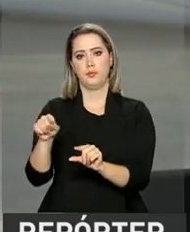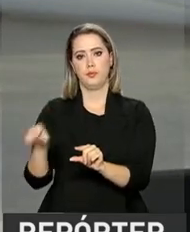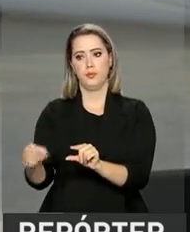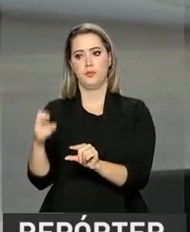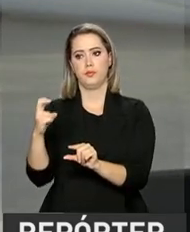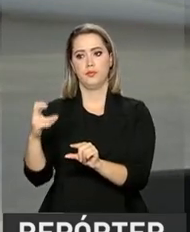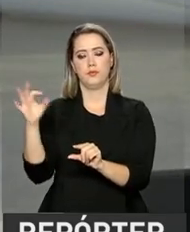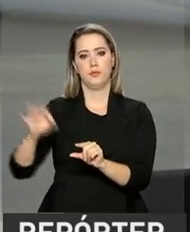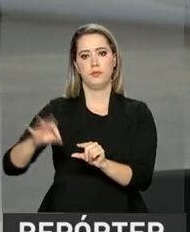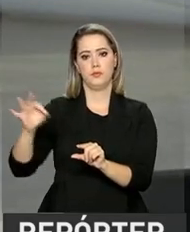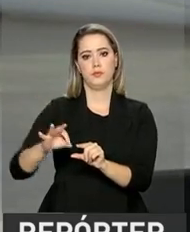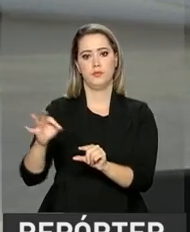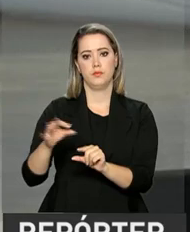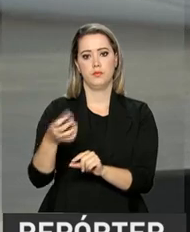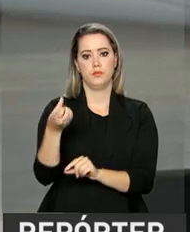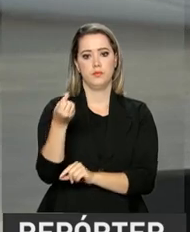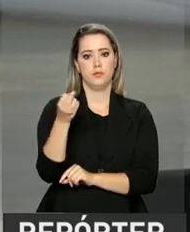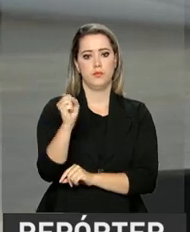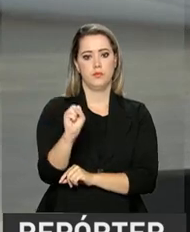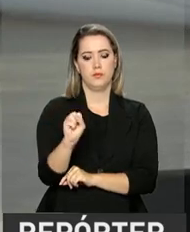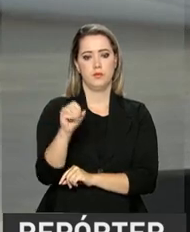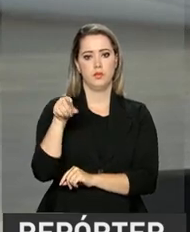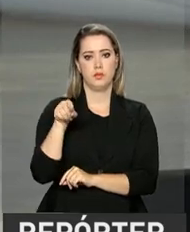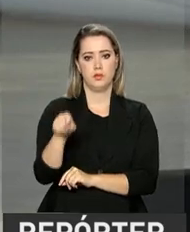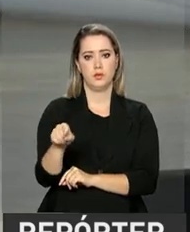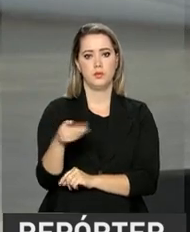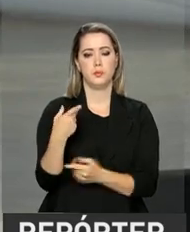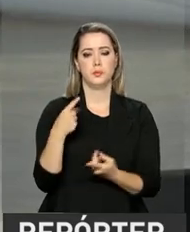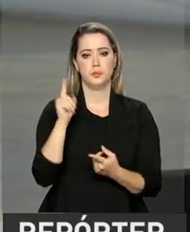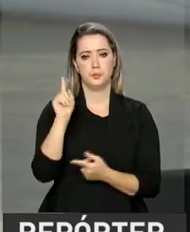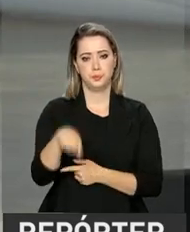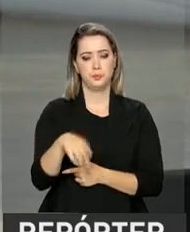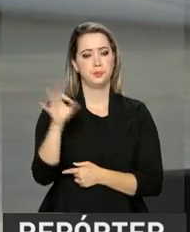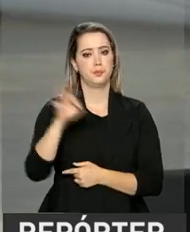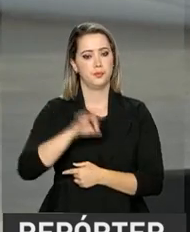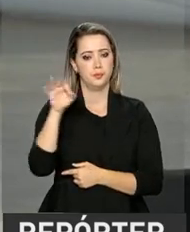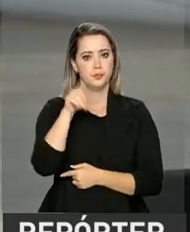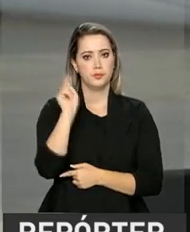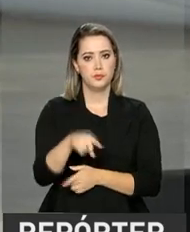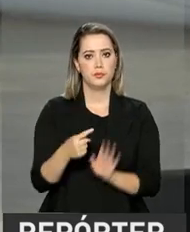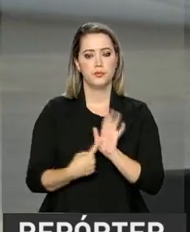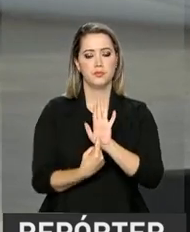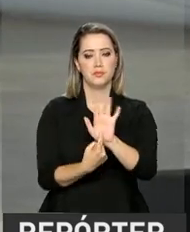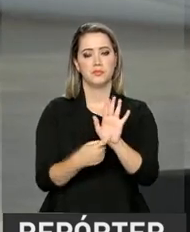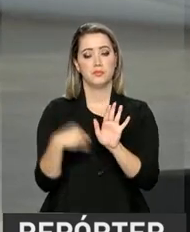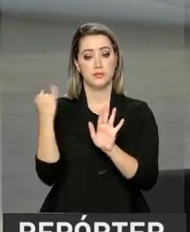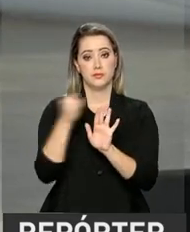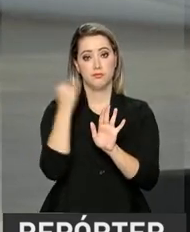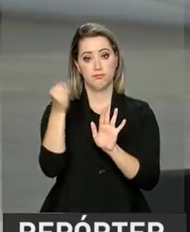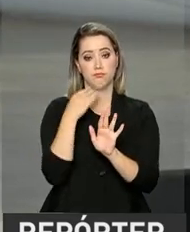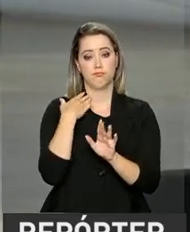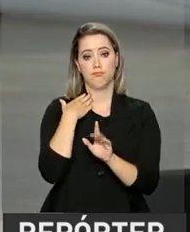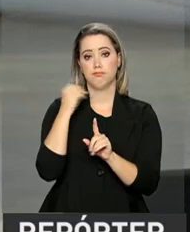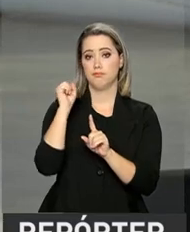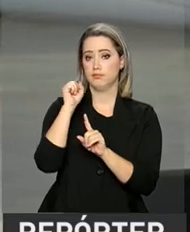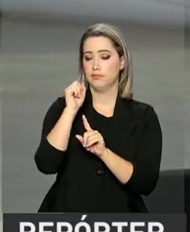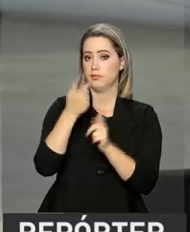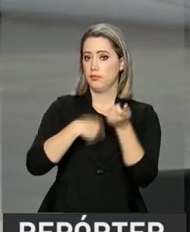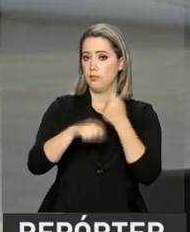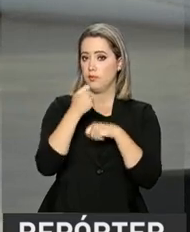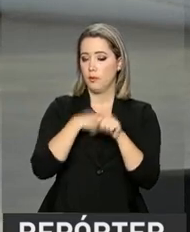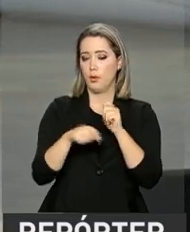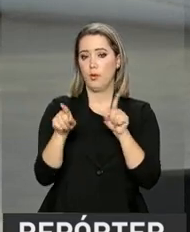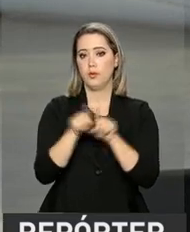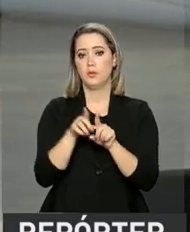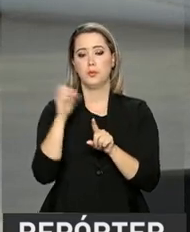422,5%. A queda de quase 68 pontos percentuais foi apontada como expressiva pelo chefe do Departamento Econômico do Banco